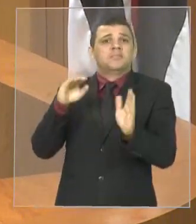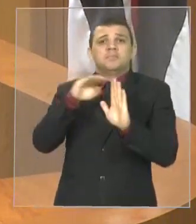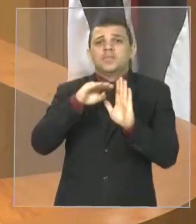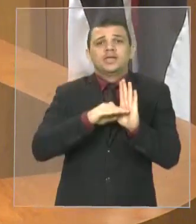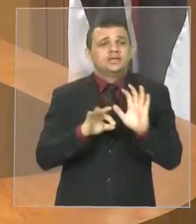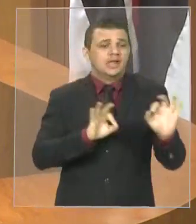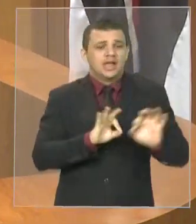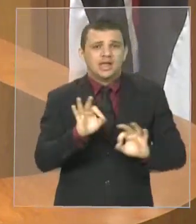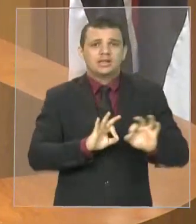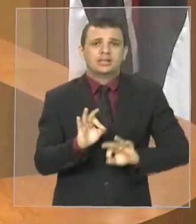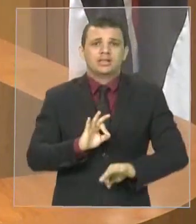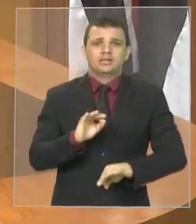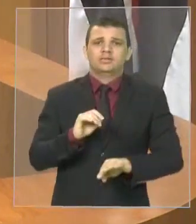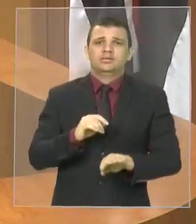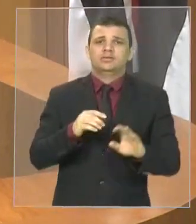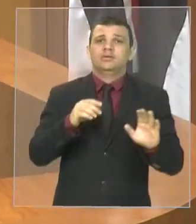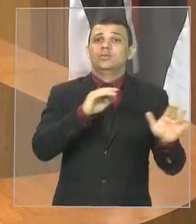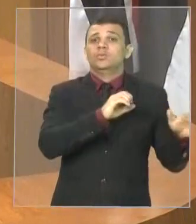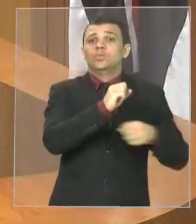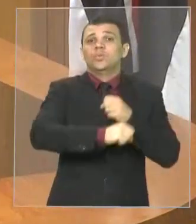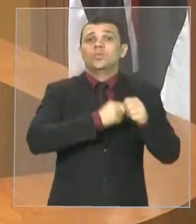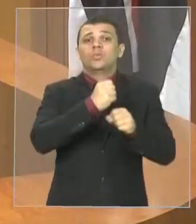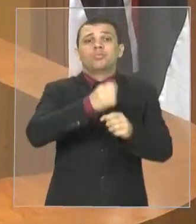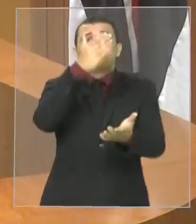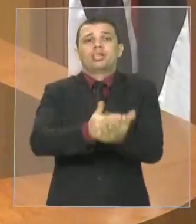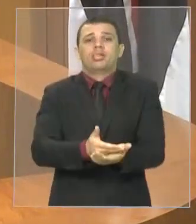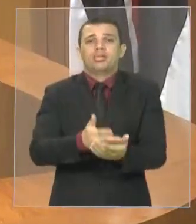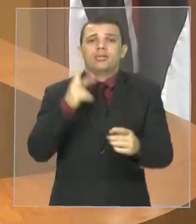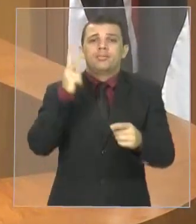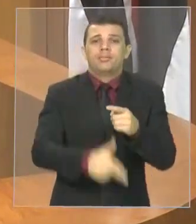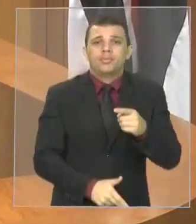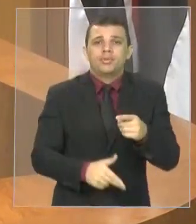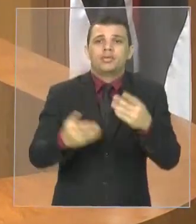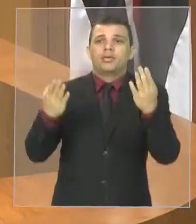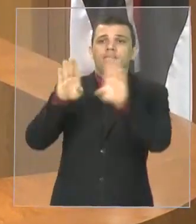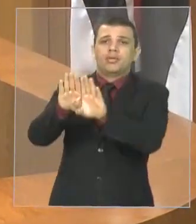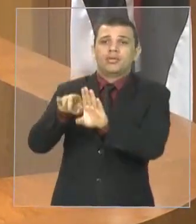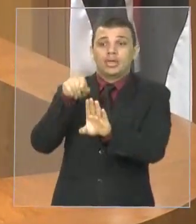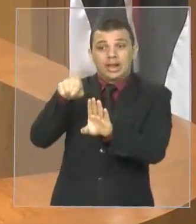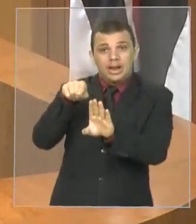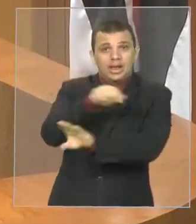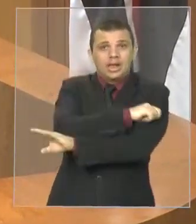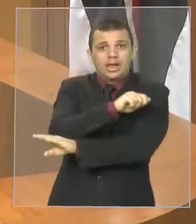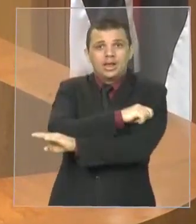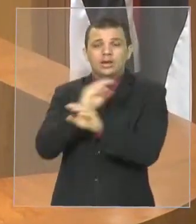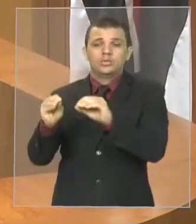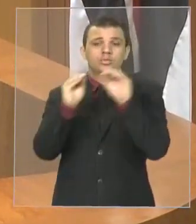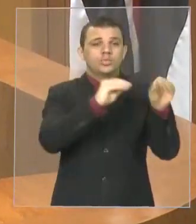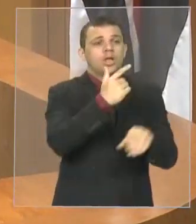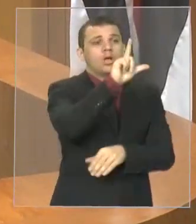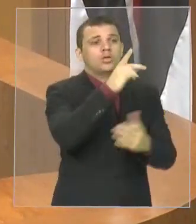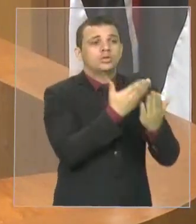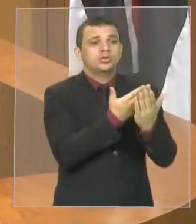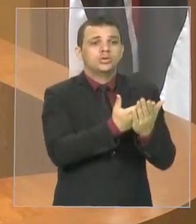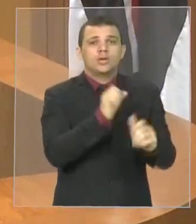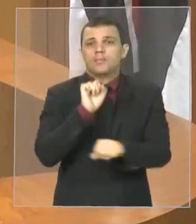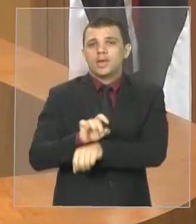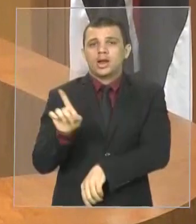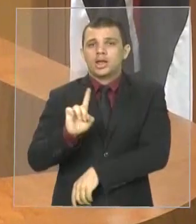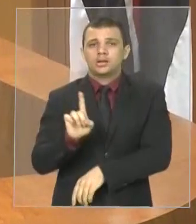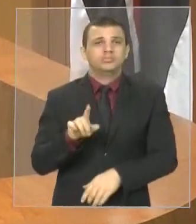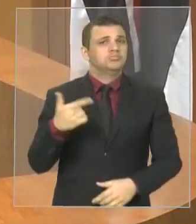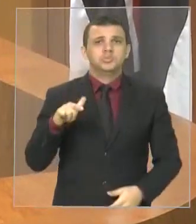detalhe, não foi dada a oportunidade nem de esses alunos serem transferidos para outras escolas. E aí vem um